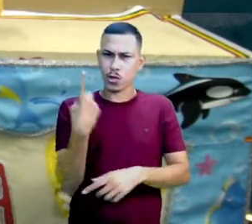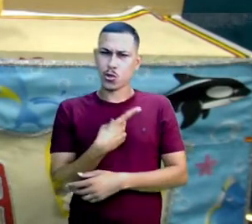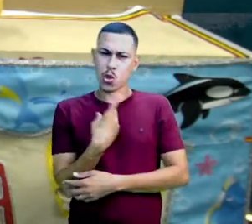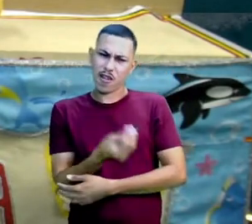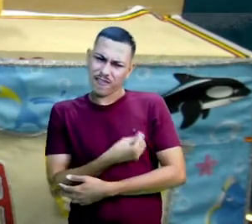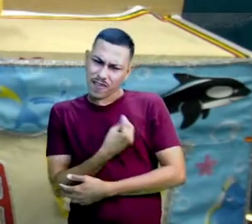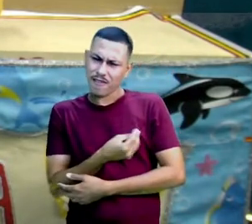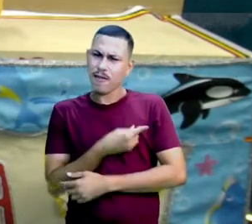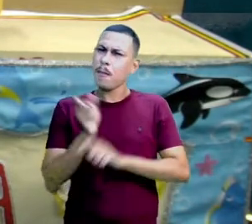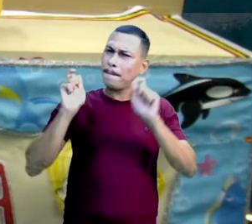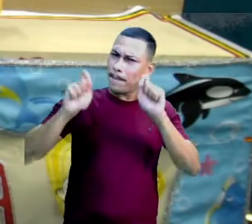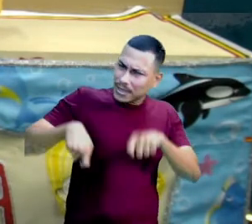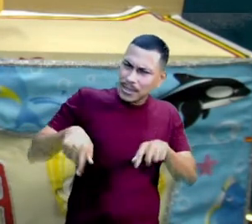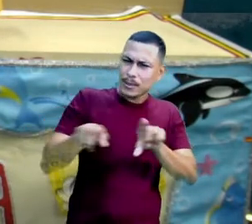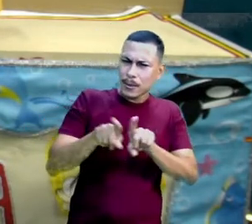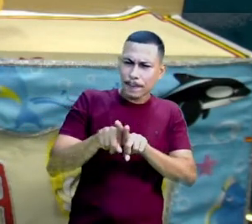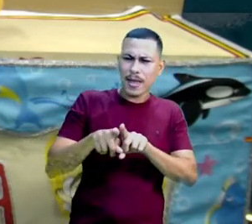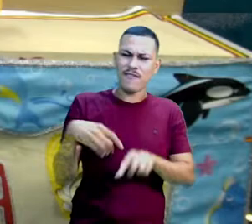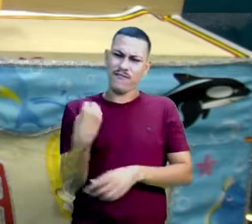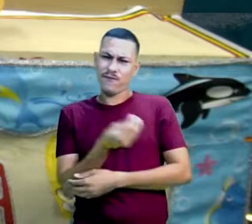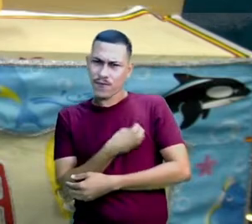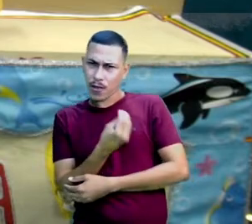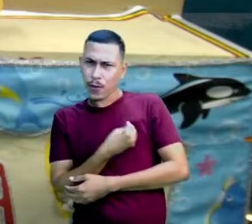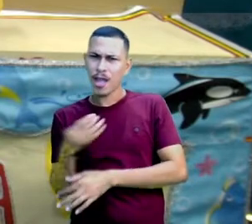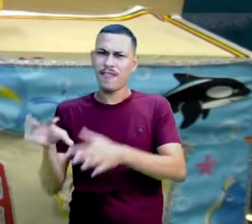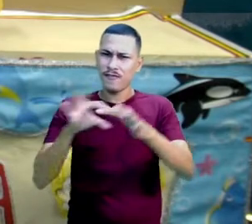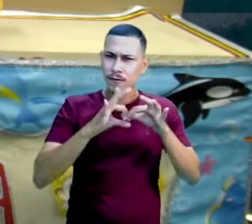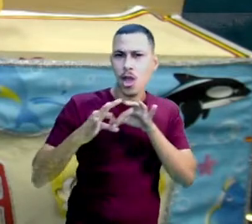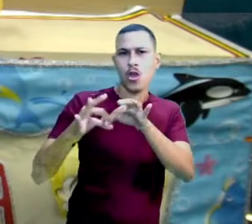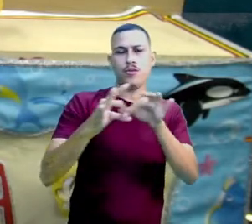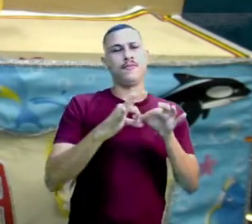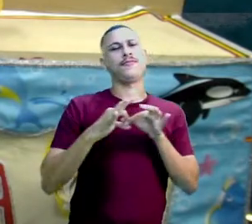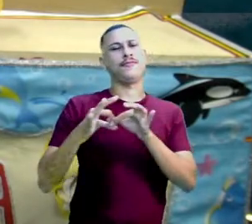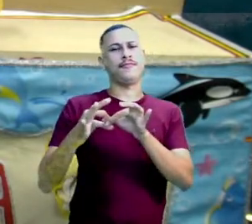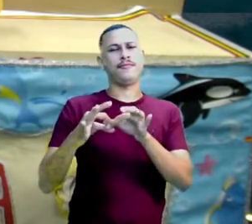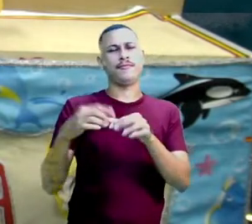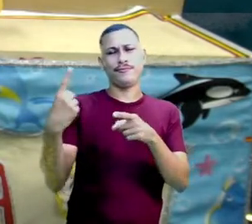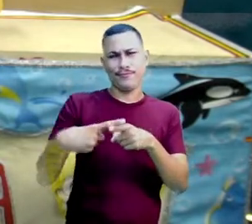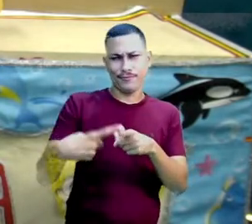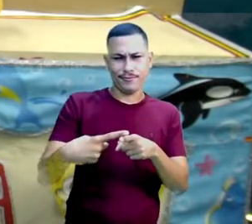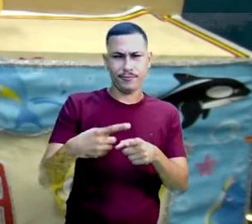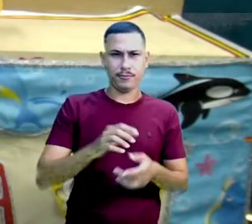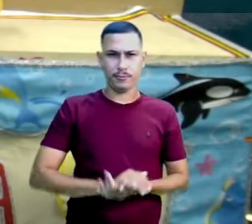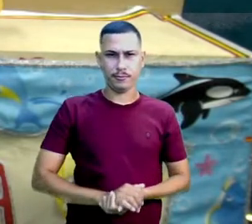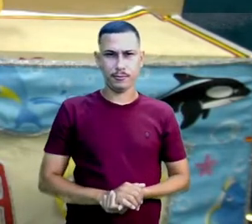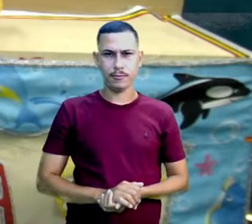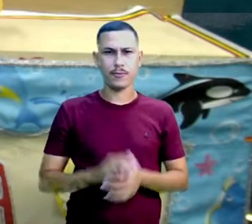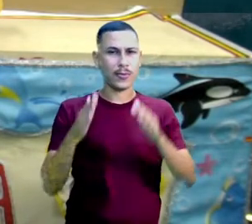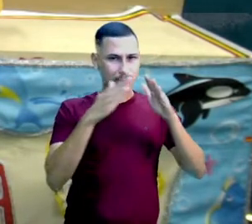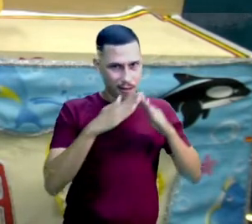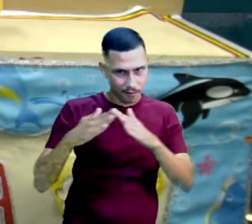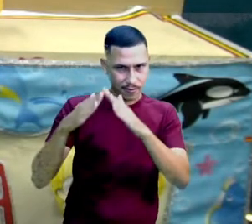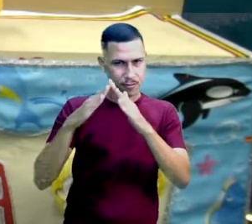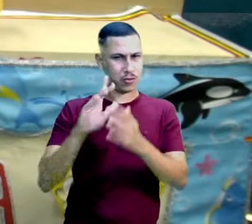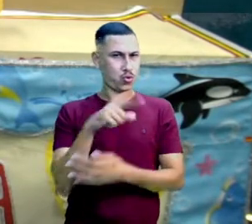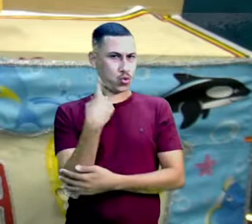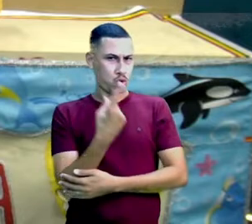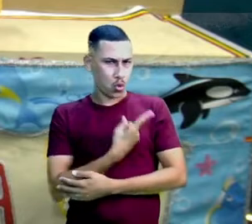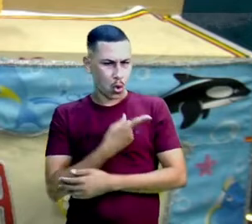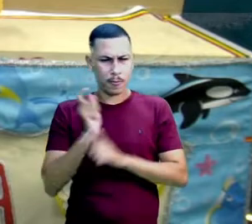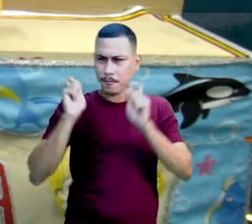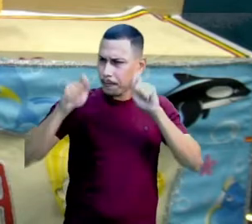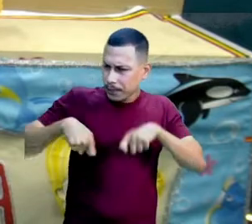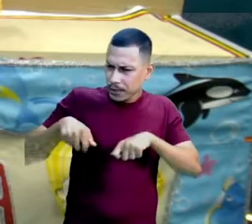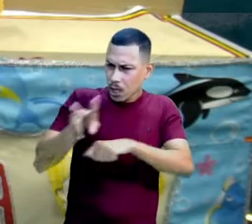em união. Por que ele aprendeu que devemos cuidar do nosso ambiente? Onde a gente mora, o que é nosso.